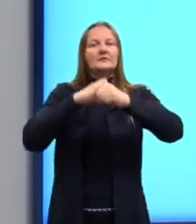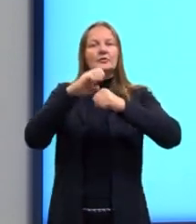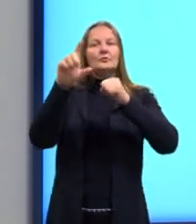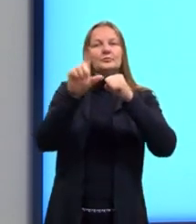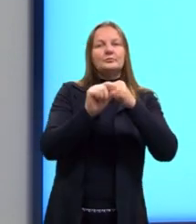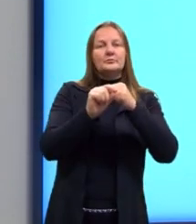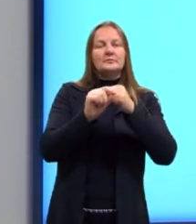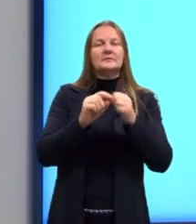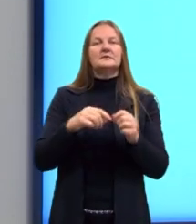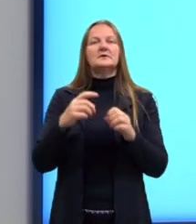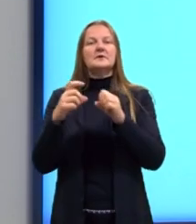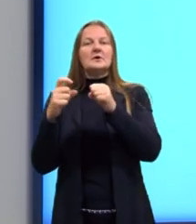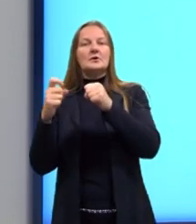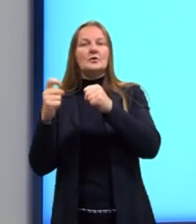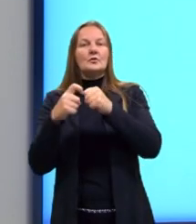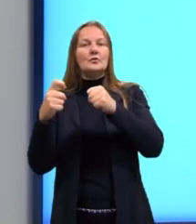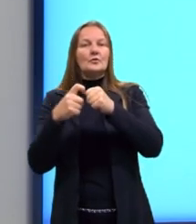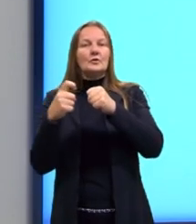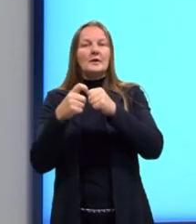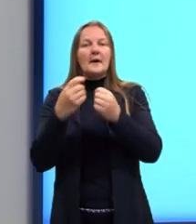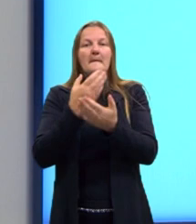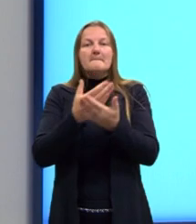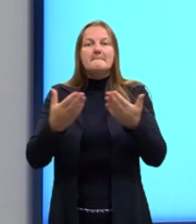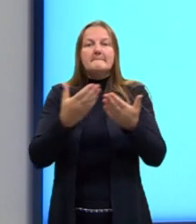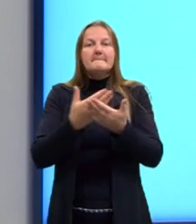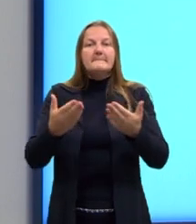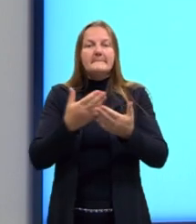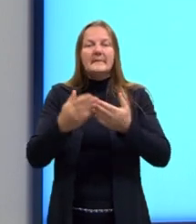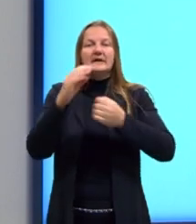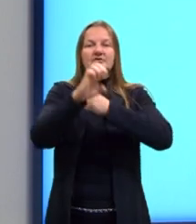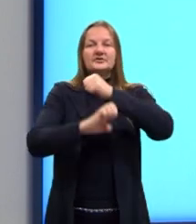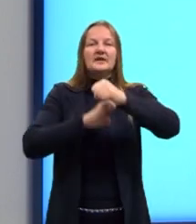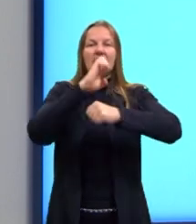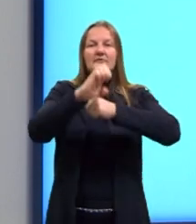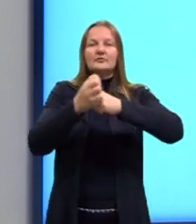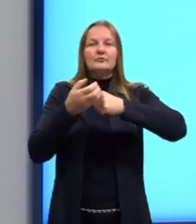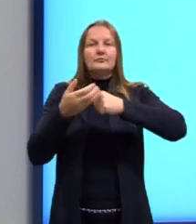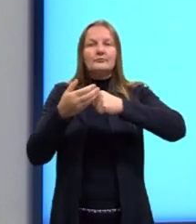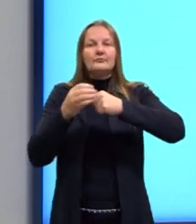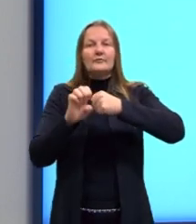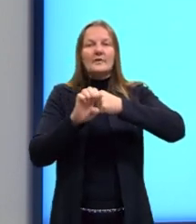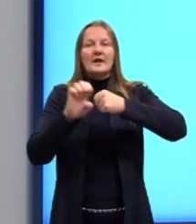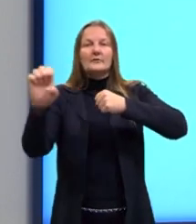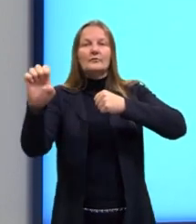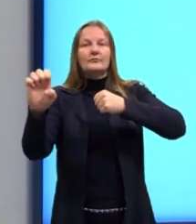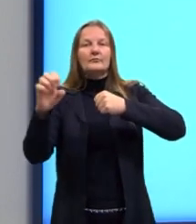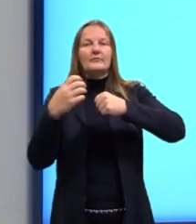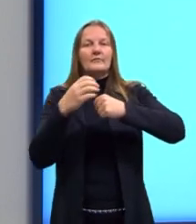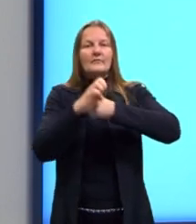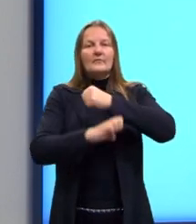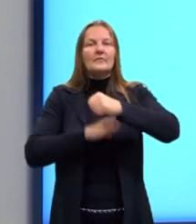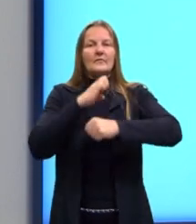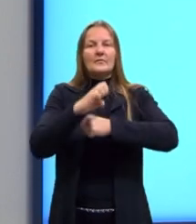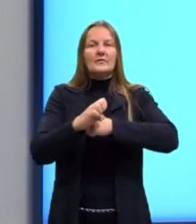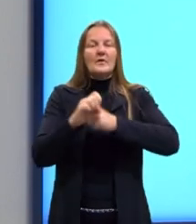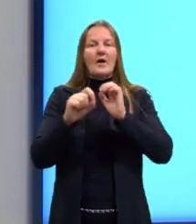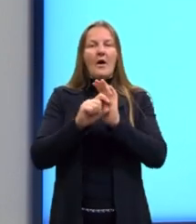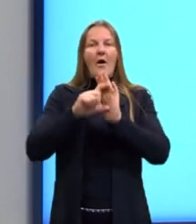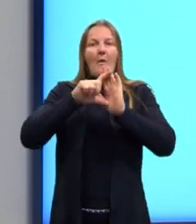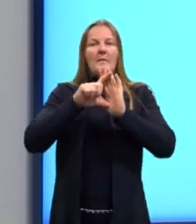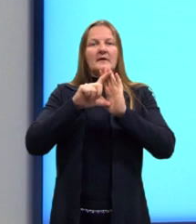EA oxidação se eu perco elétrons eu aumento o meu nox Tá